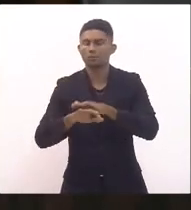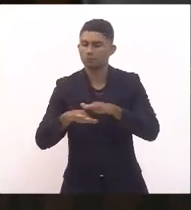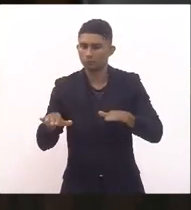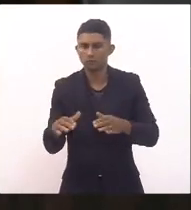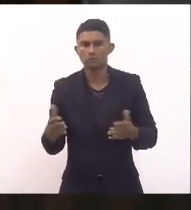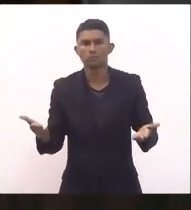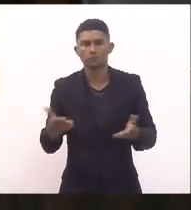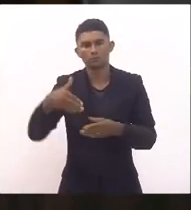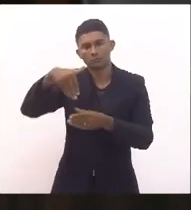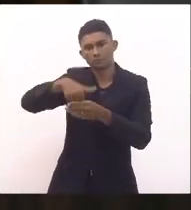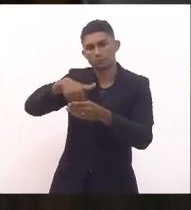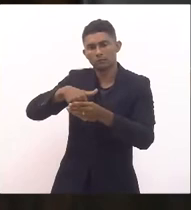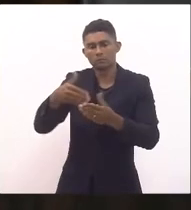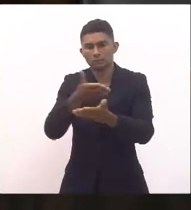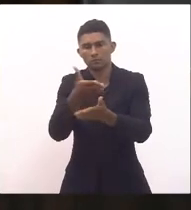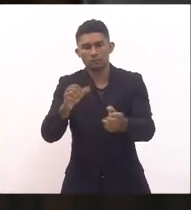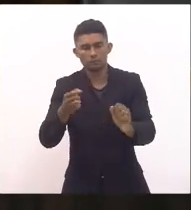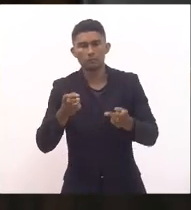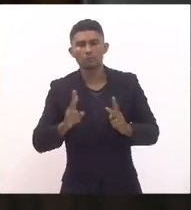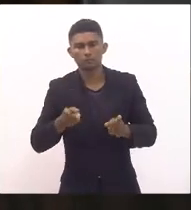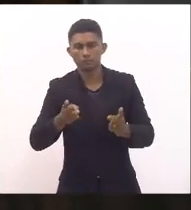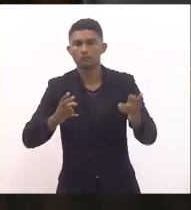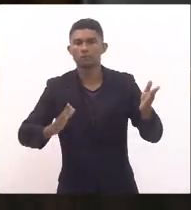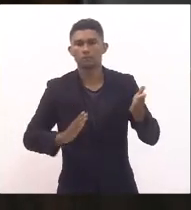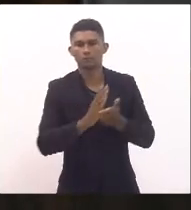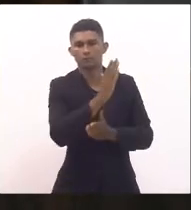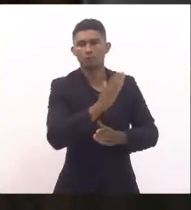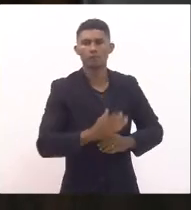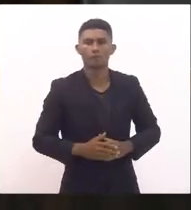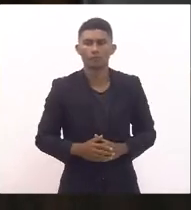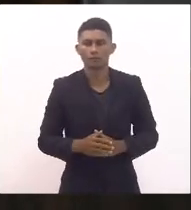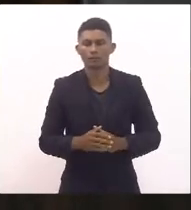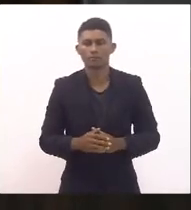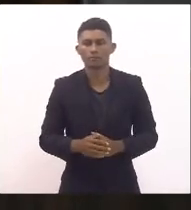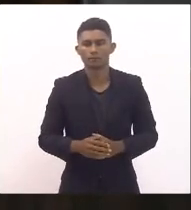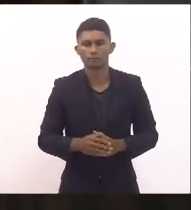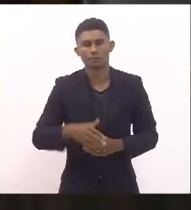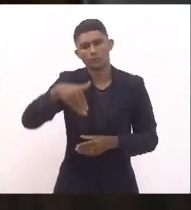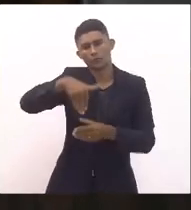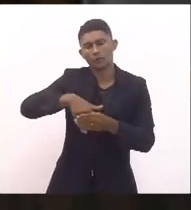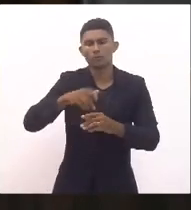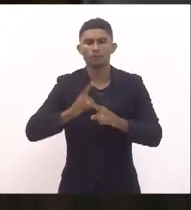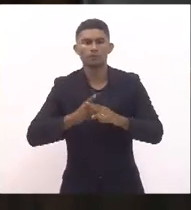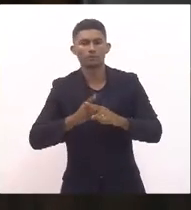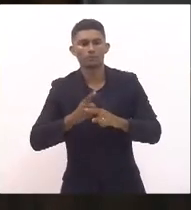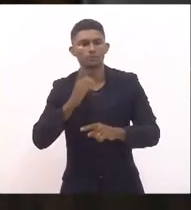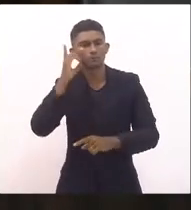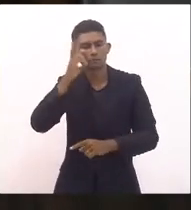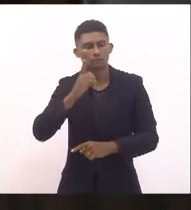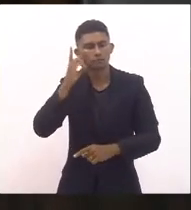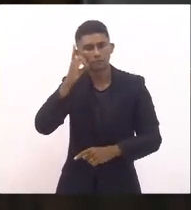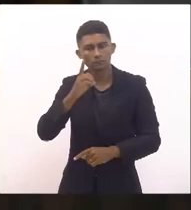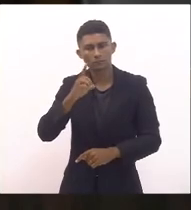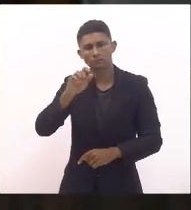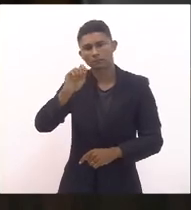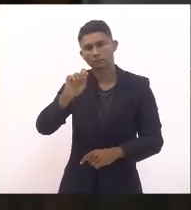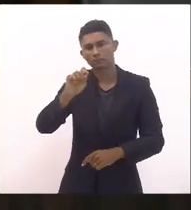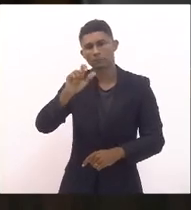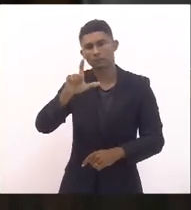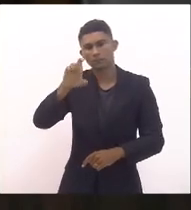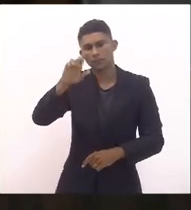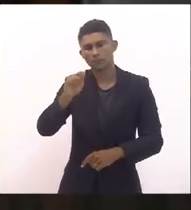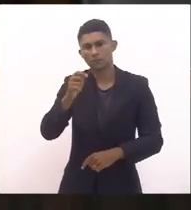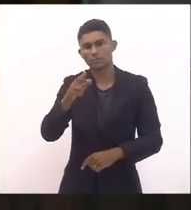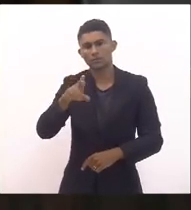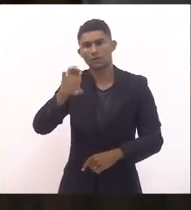a discussão, em votação, os senhores que aprovam, permaneçam como estão, aprovado. Para a declaração de voto, o deputado Alexandre